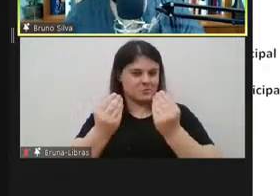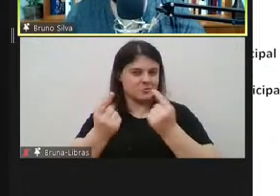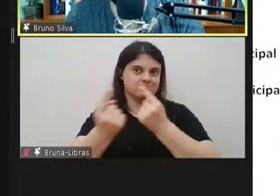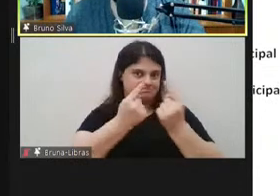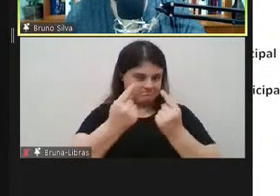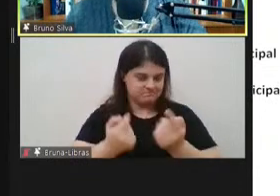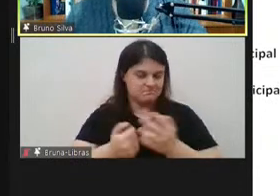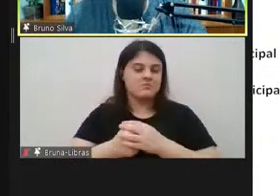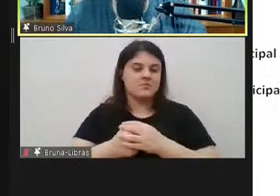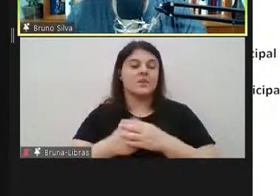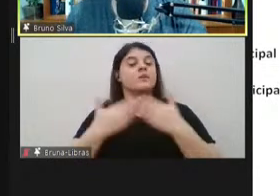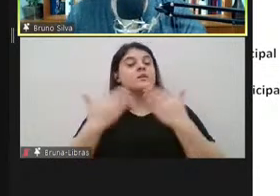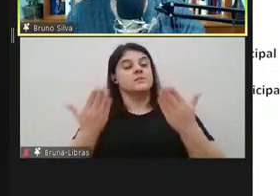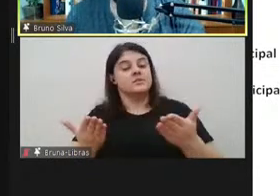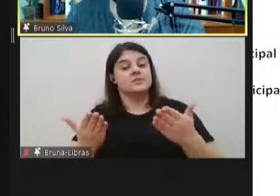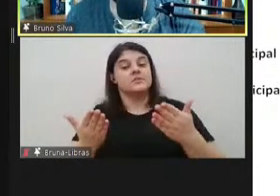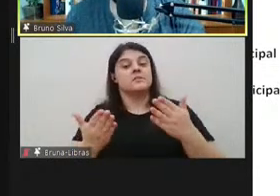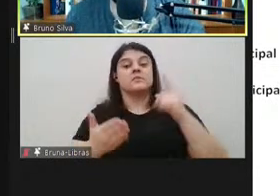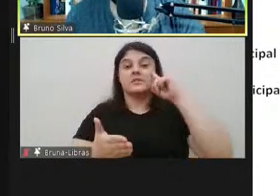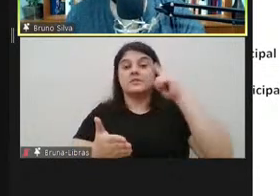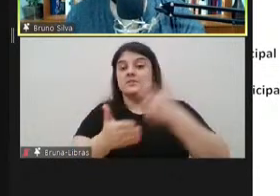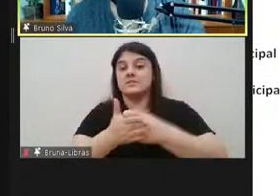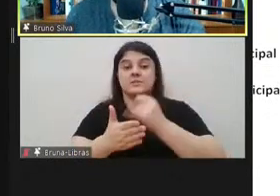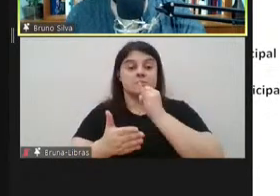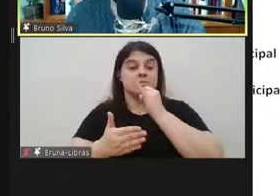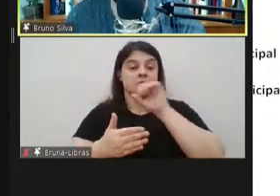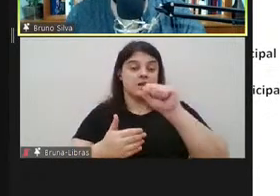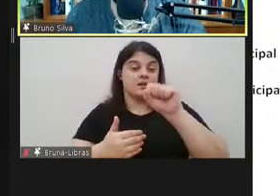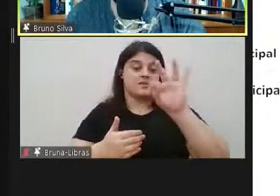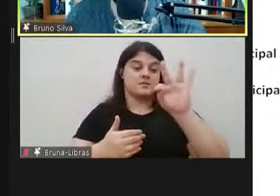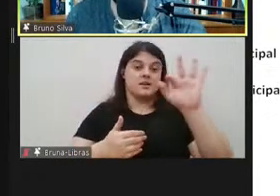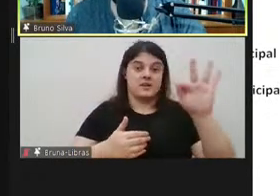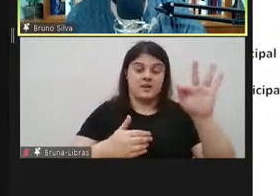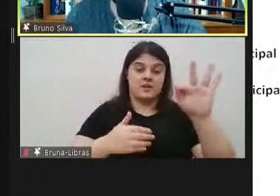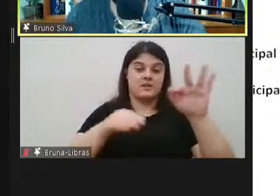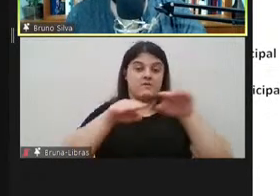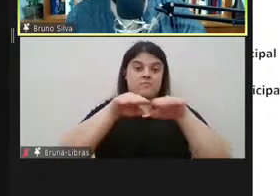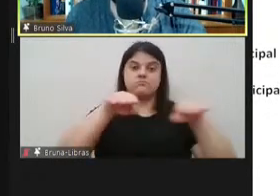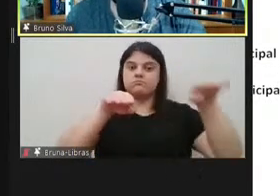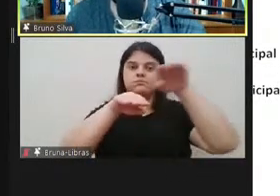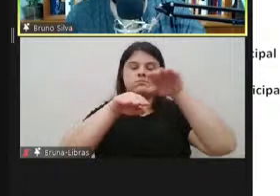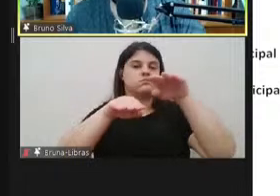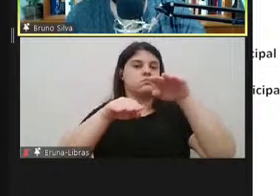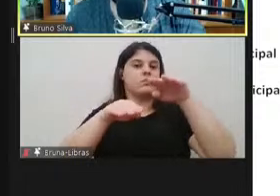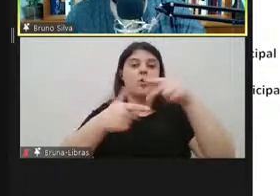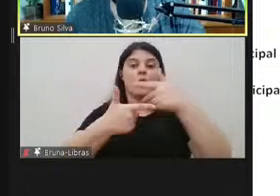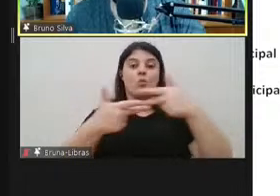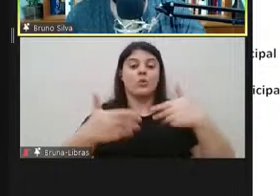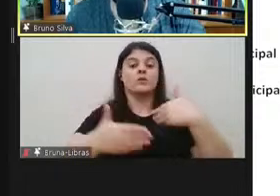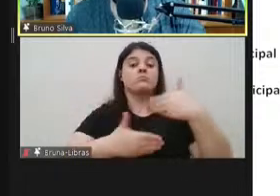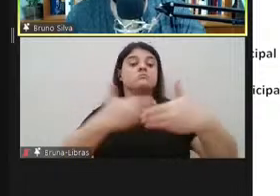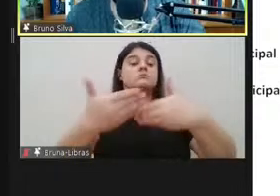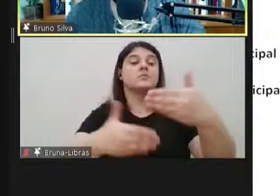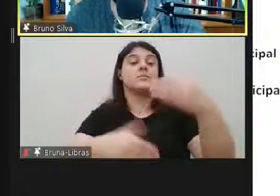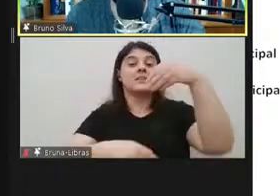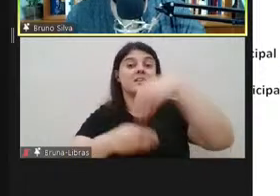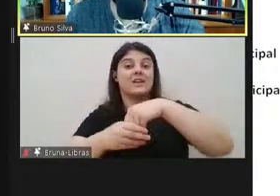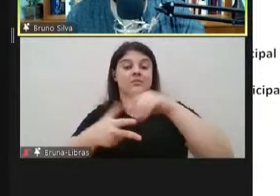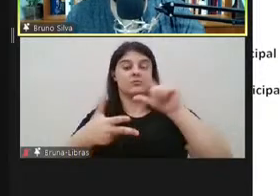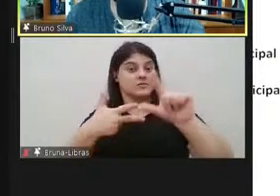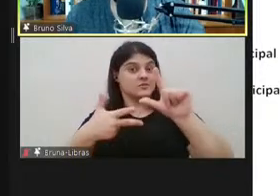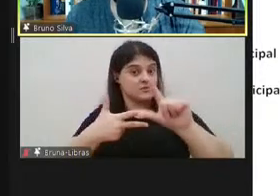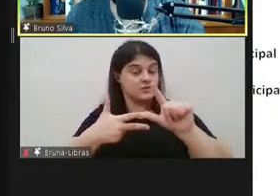discutidas né então portanto uma decisão por exemplo do STF ela pode impactar em tudo aquilo que vai acontecer no legislativo